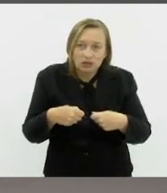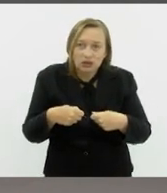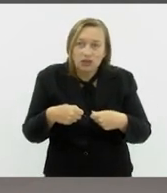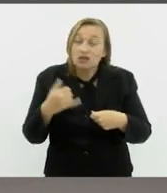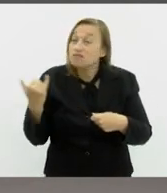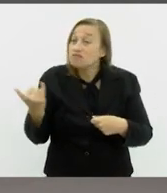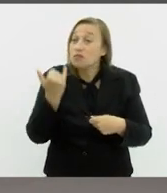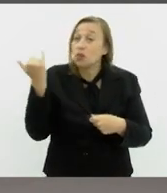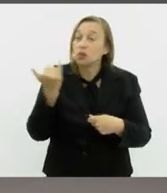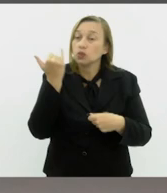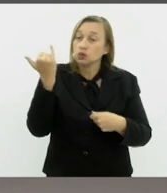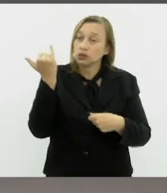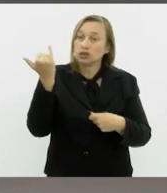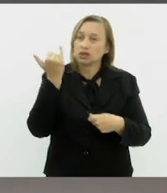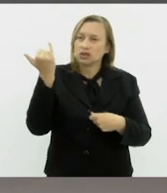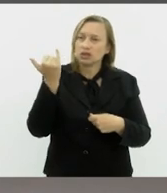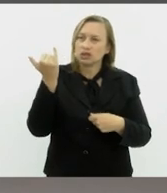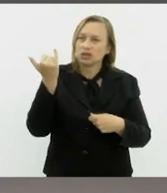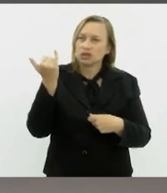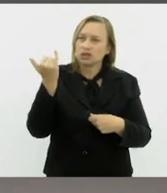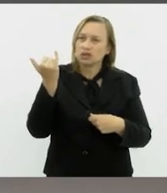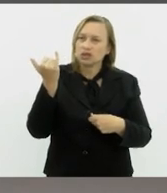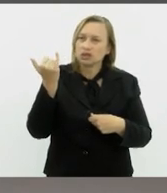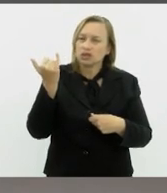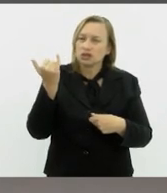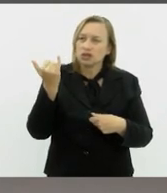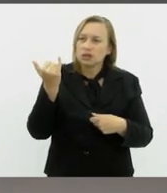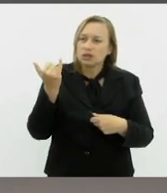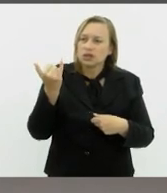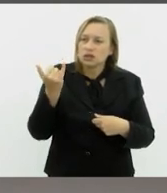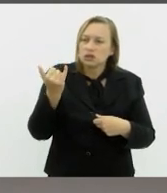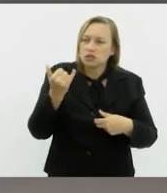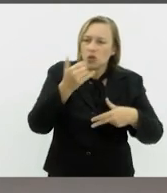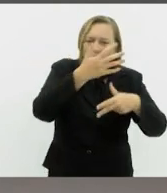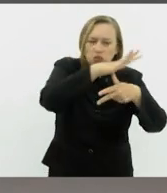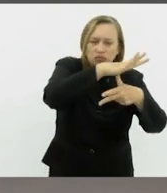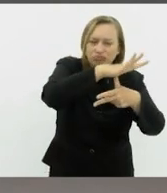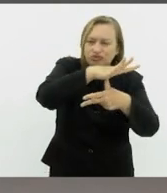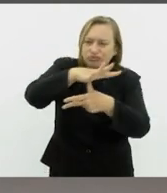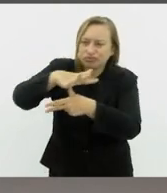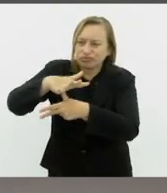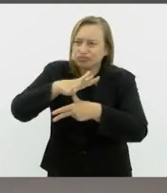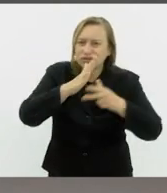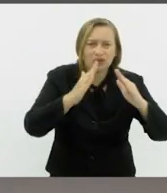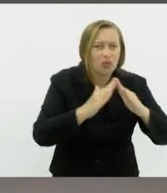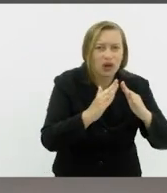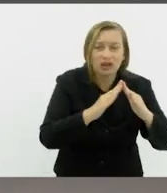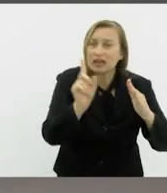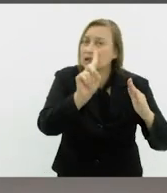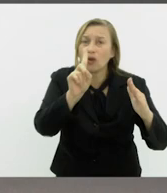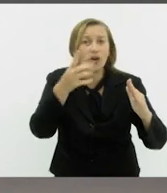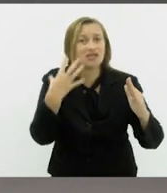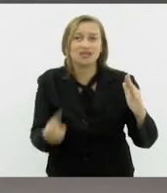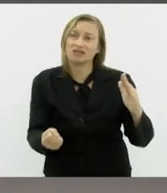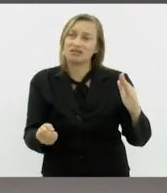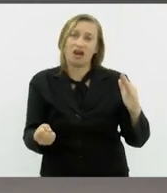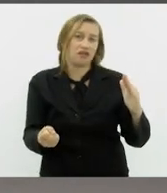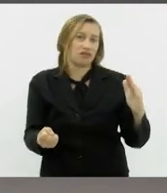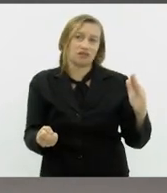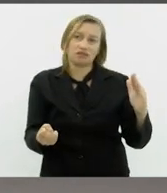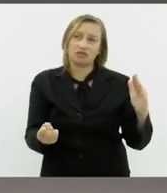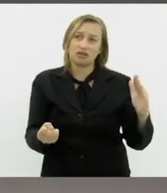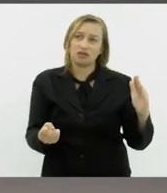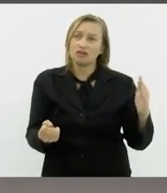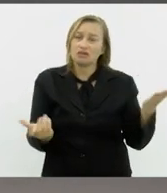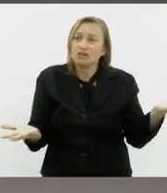imprescindível que se percorra as zonas residenciais. Não pode ser permitido isso, gente. Não é aceitável, entendeu? De